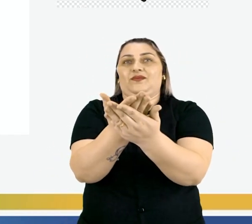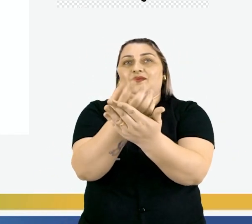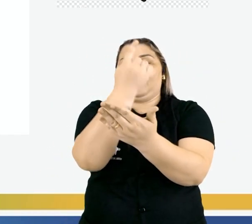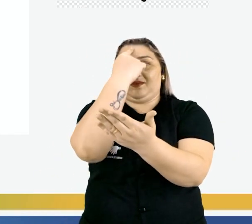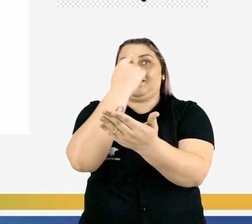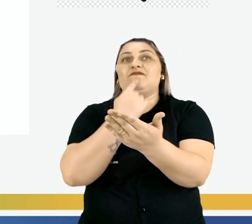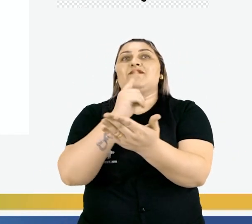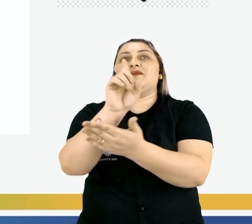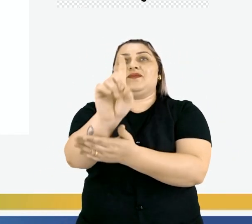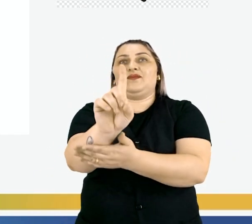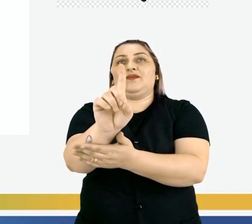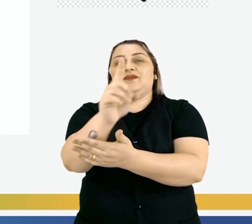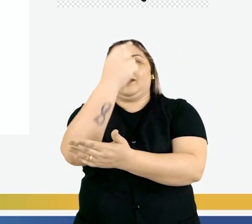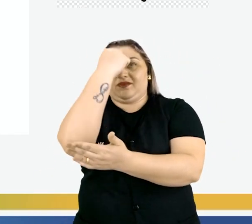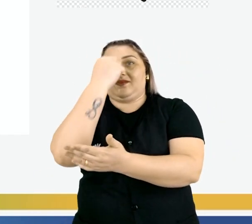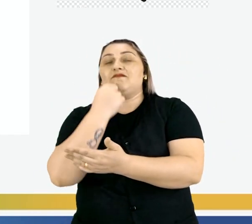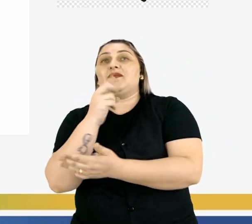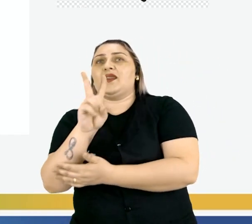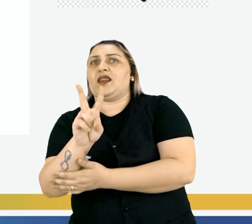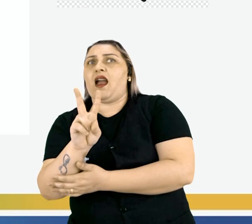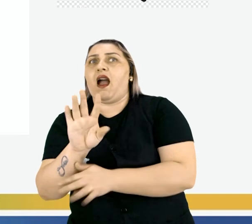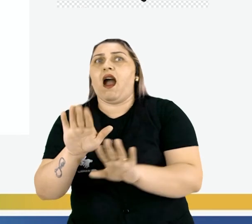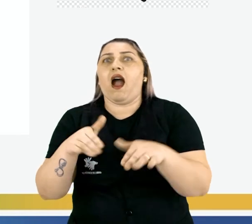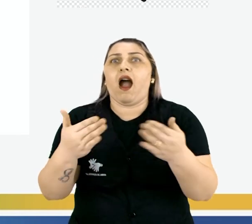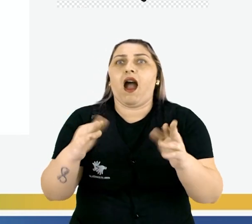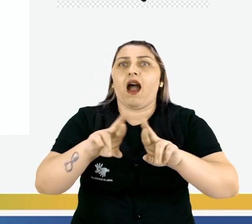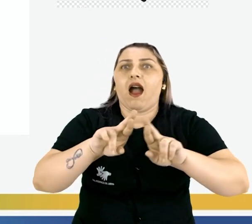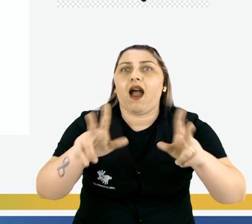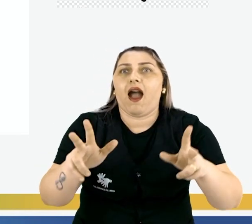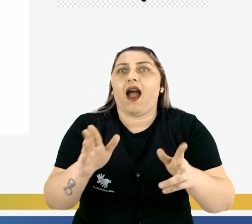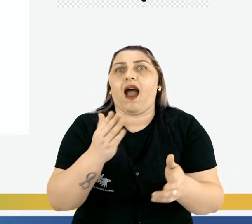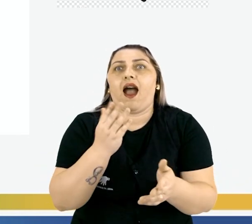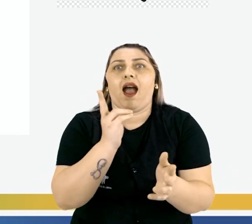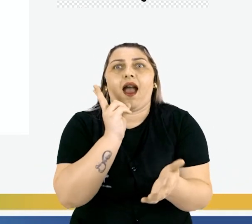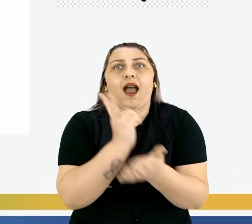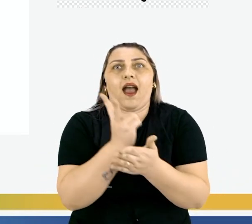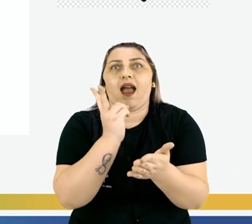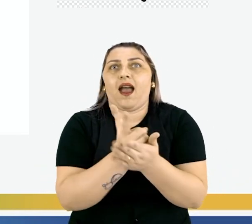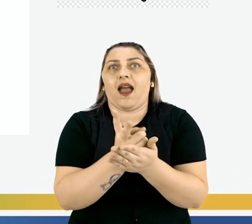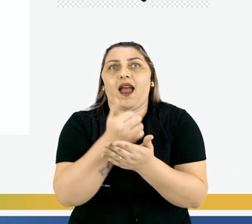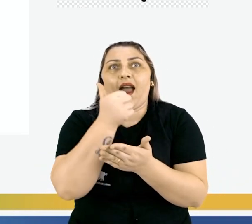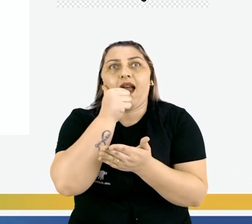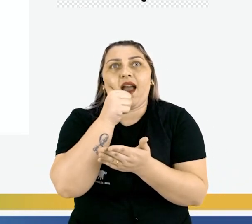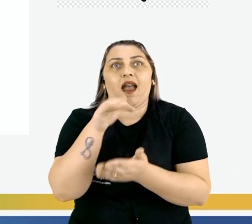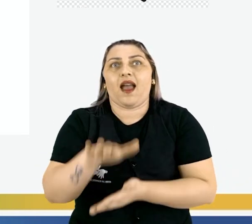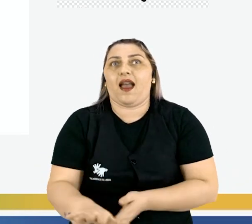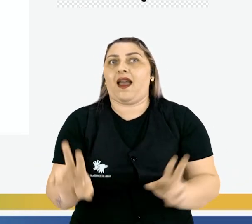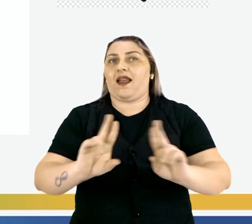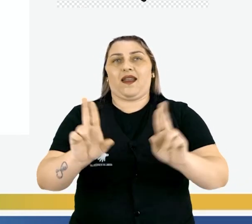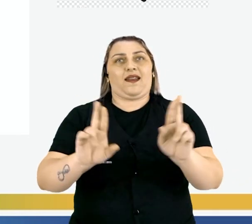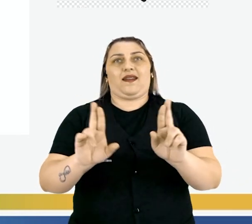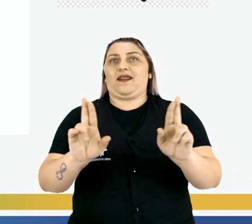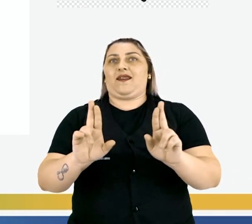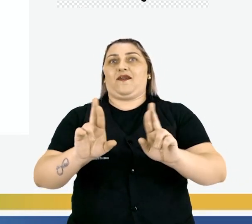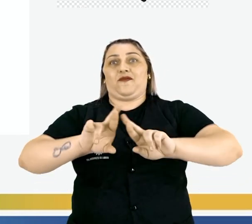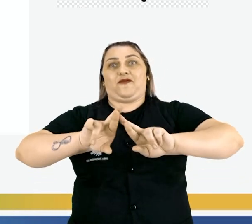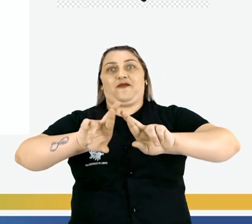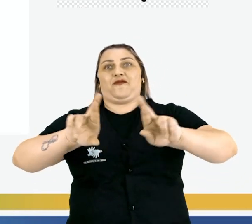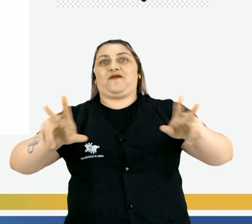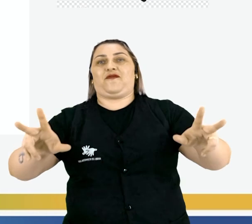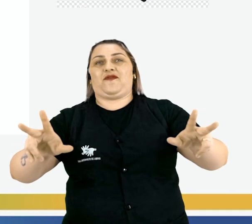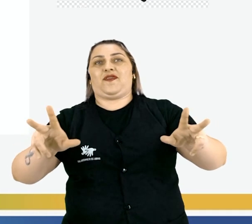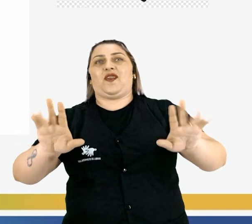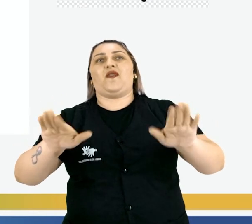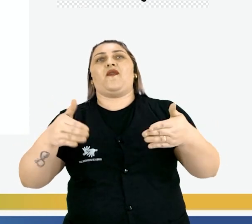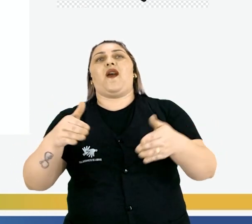imagem 1 e a imagem 2. Que diferença, hein? Mas não é a mesma menina. Elas se parecem, mas não são as mesmas, tá bom? Qual a imagem